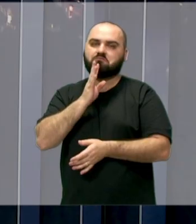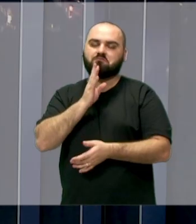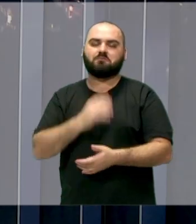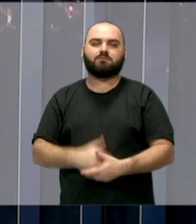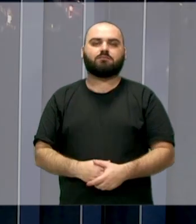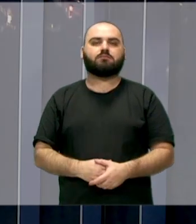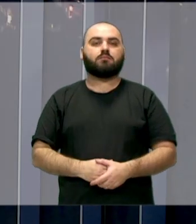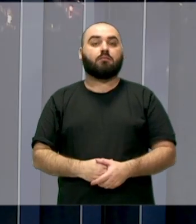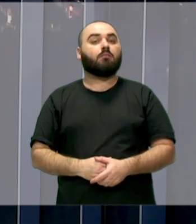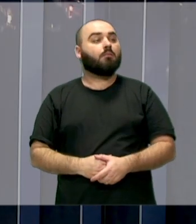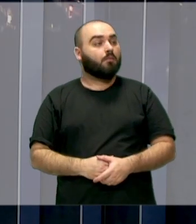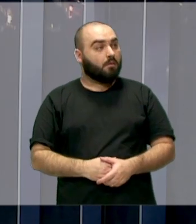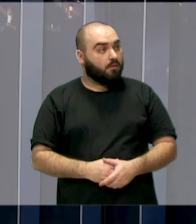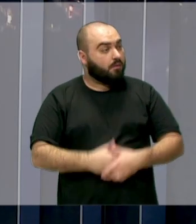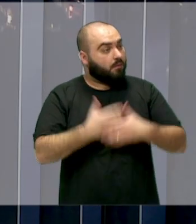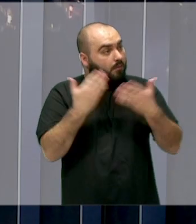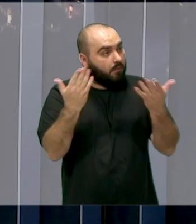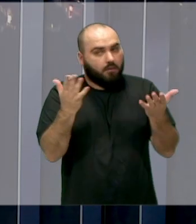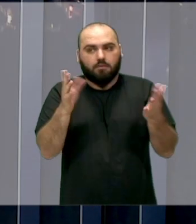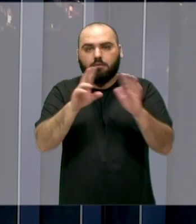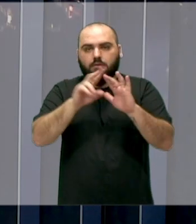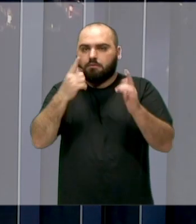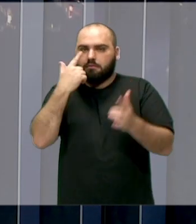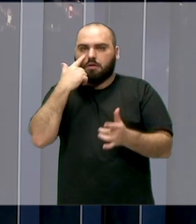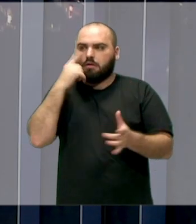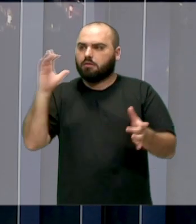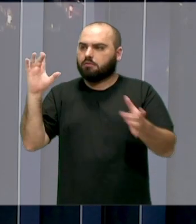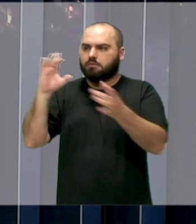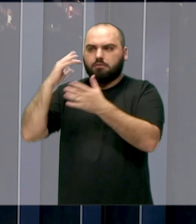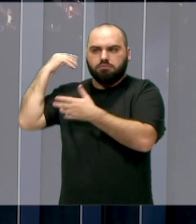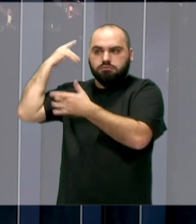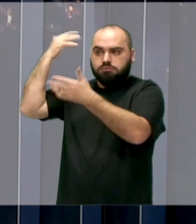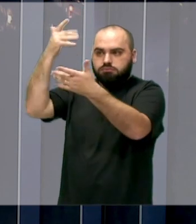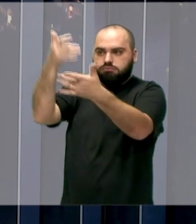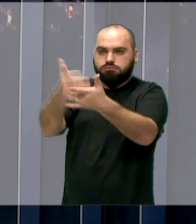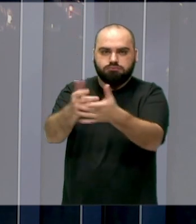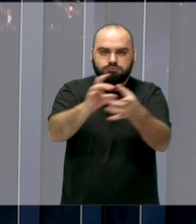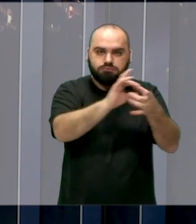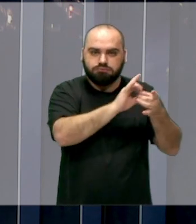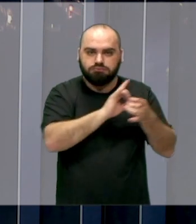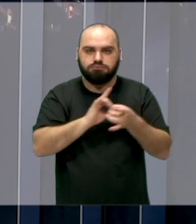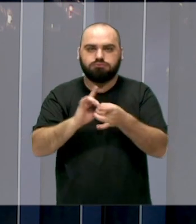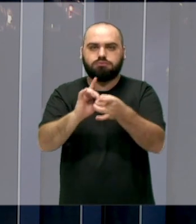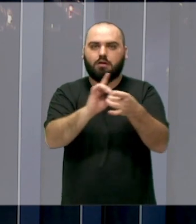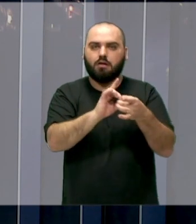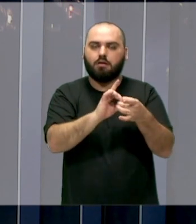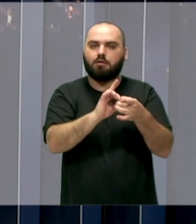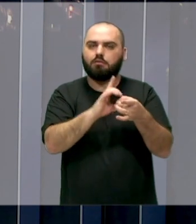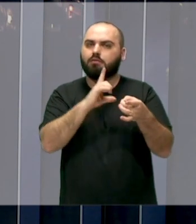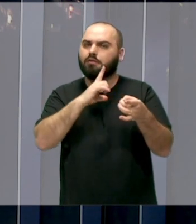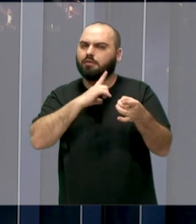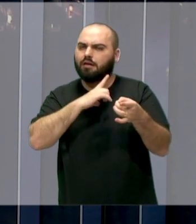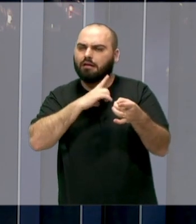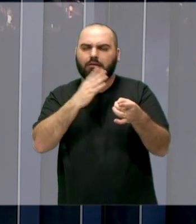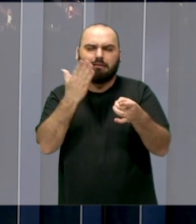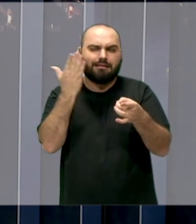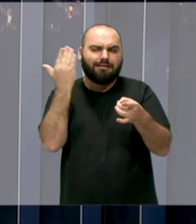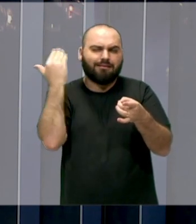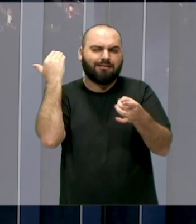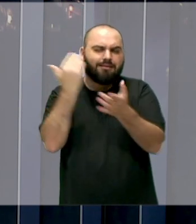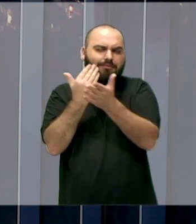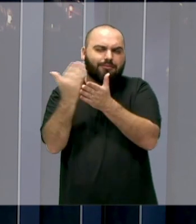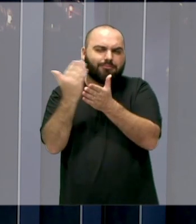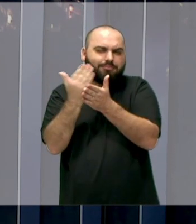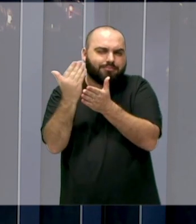falando, né, nessa união de tempos que perpassa vários tempos, pega um pouquinho lá do início,